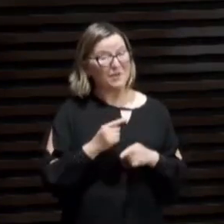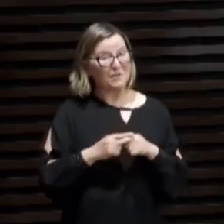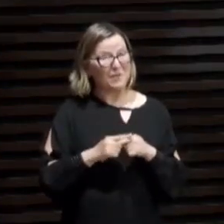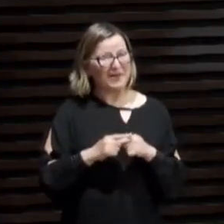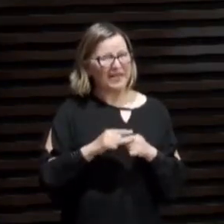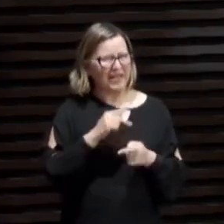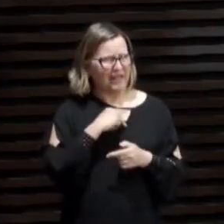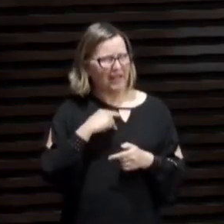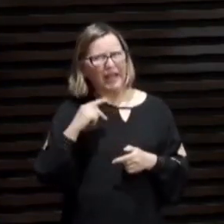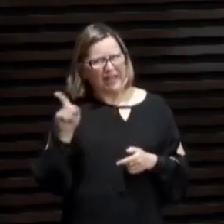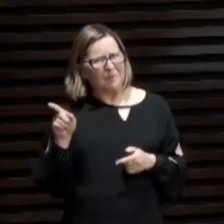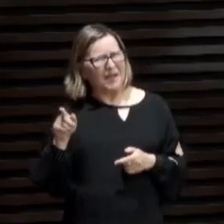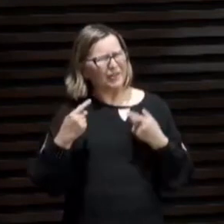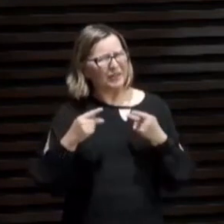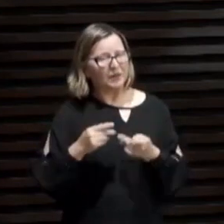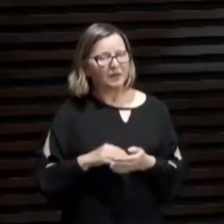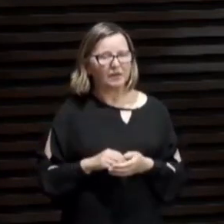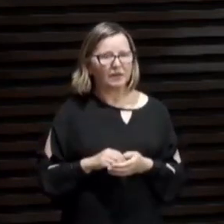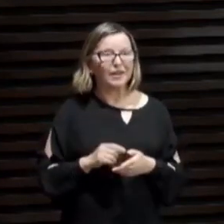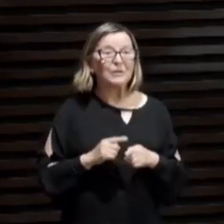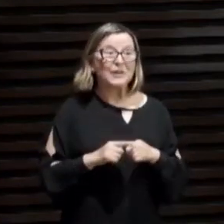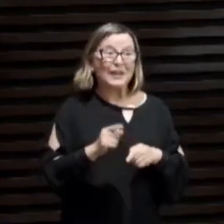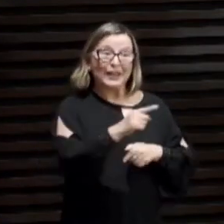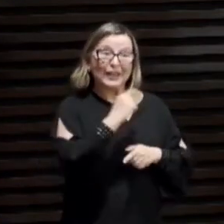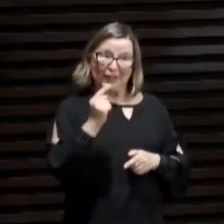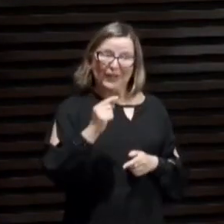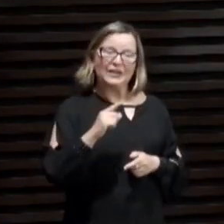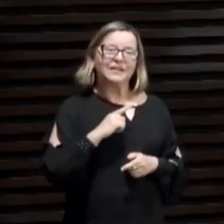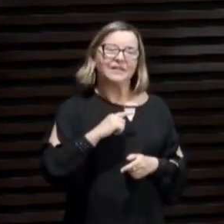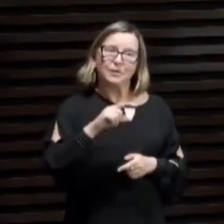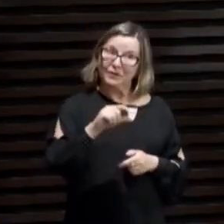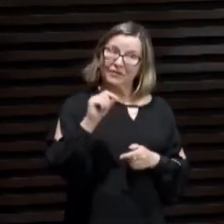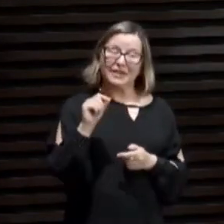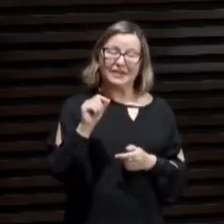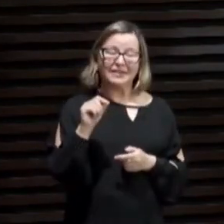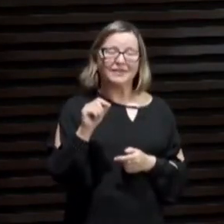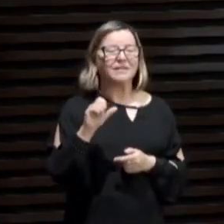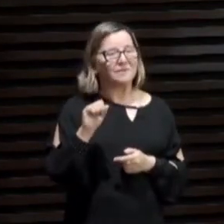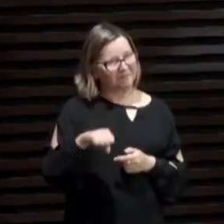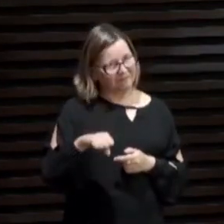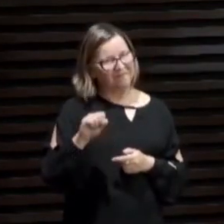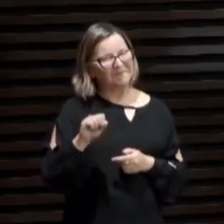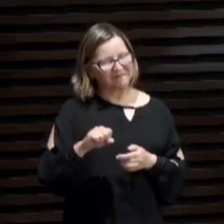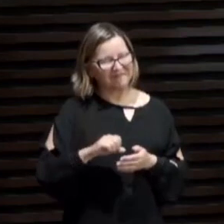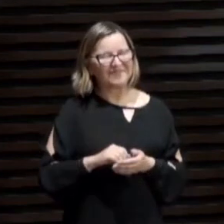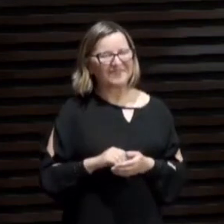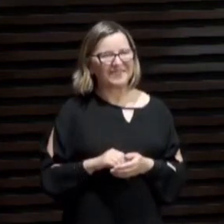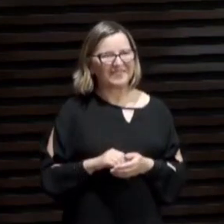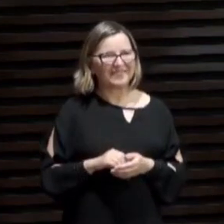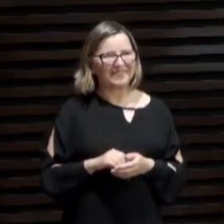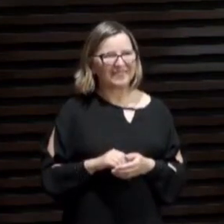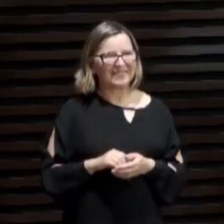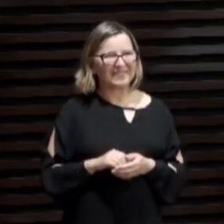pregar, porque nós temos preferências por pessoas? Temos. Às vezes um fala com